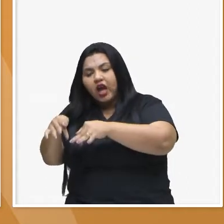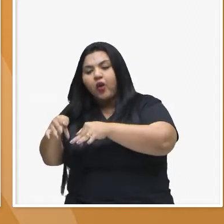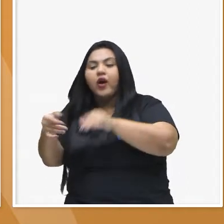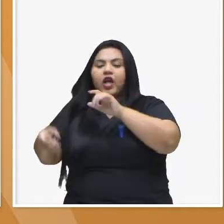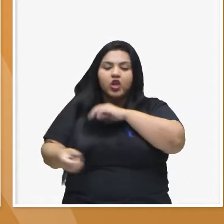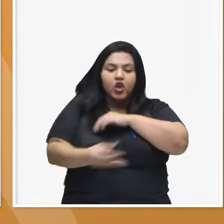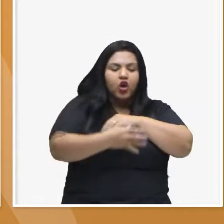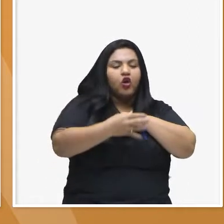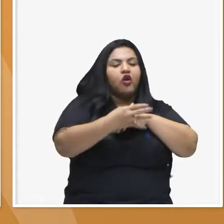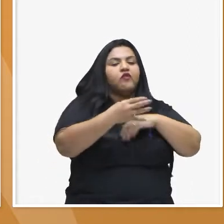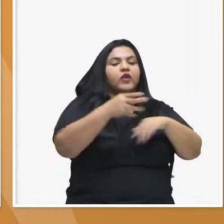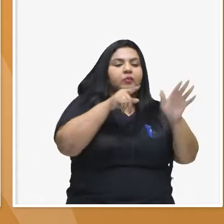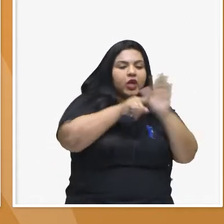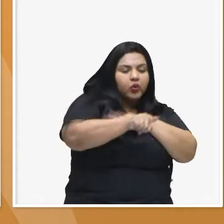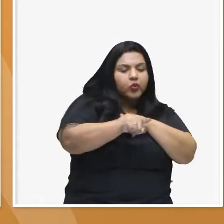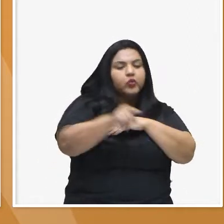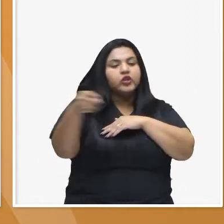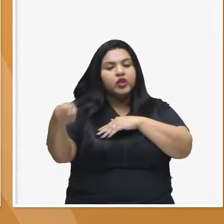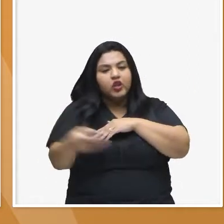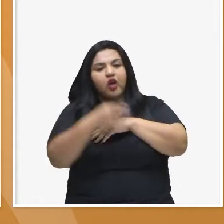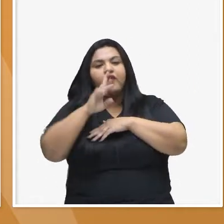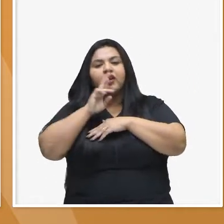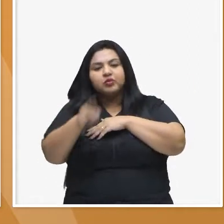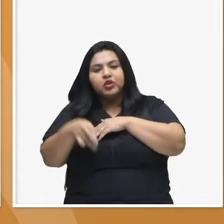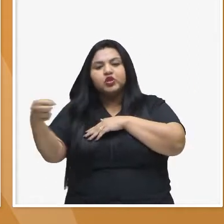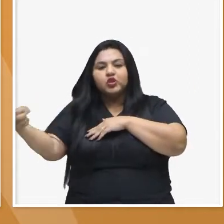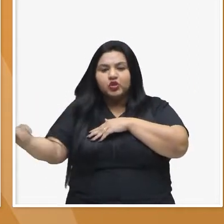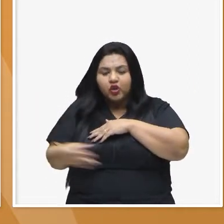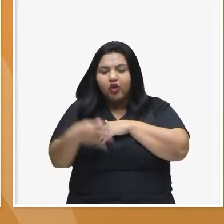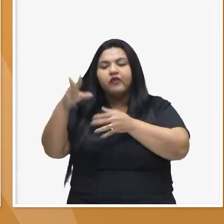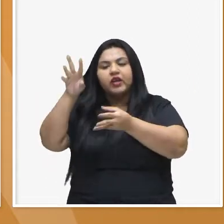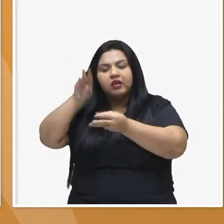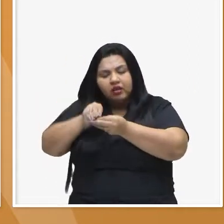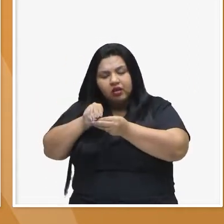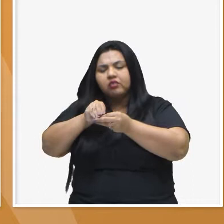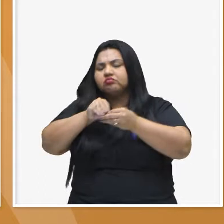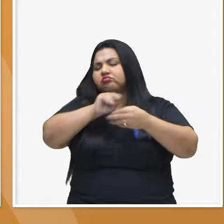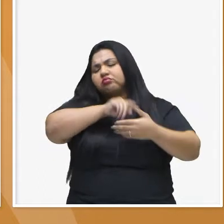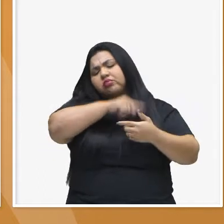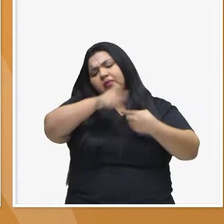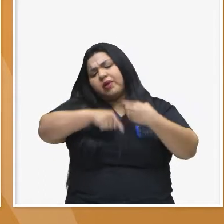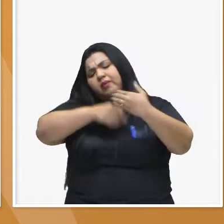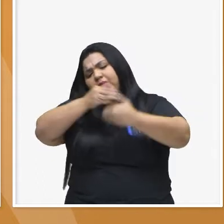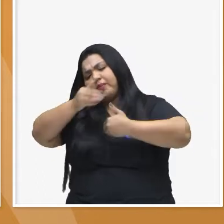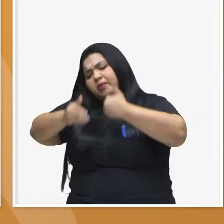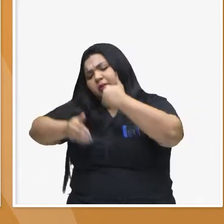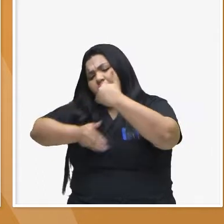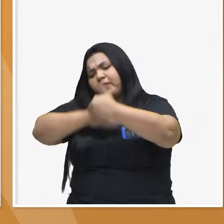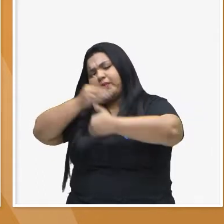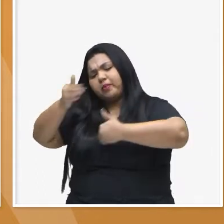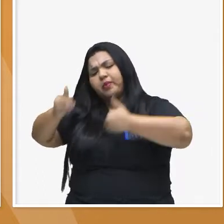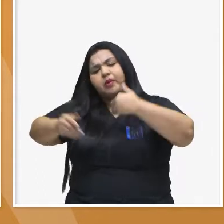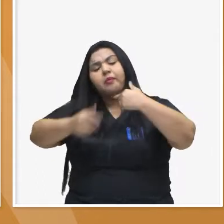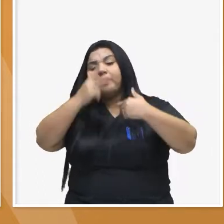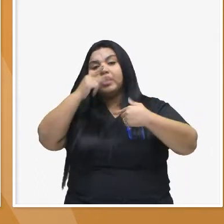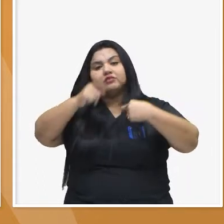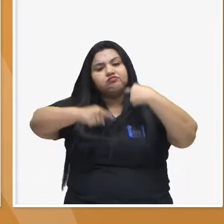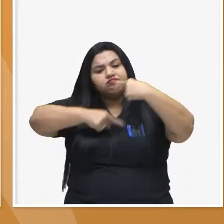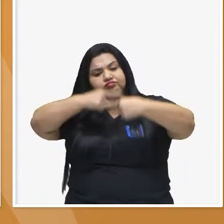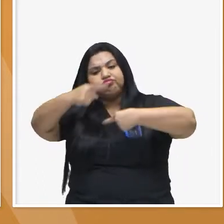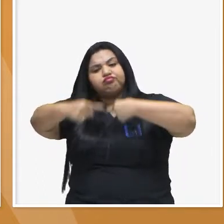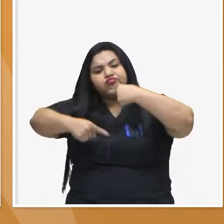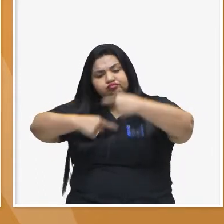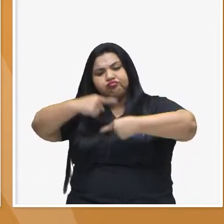vai embora. Uma outra antítese, que vem uma síntese. Então, a dialética hegeliana